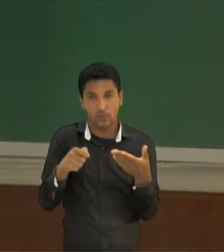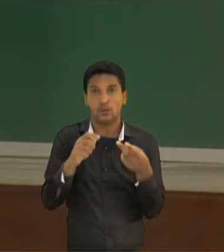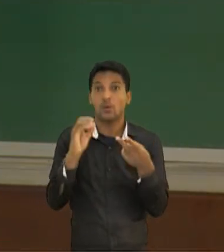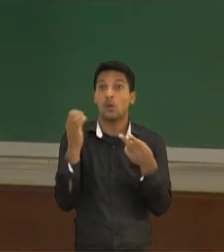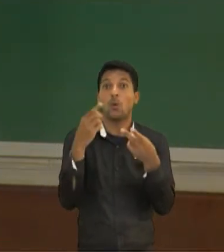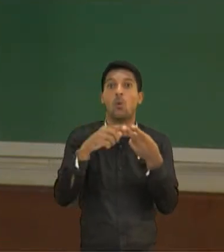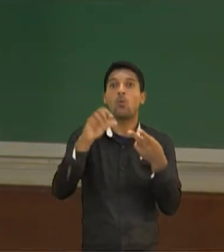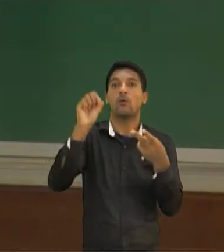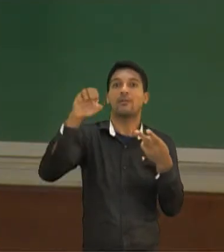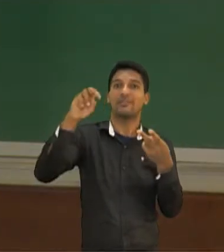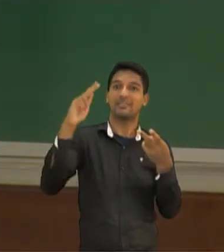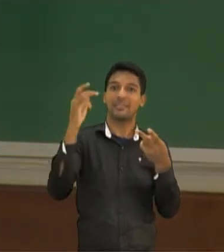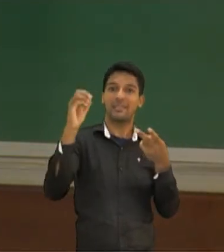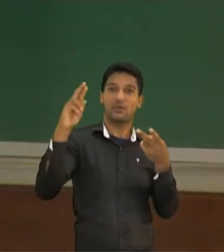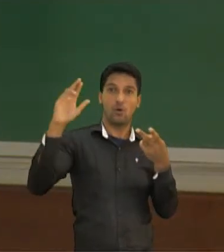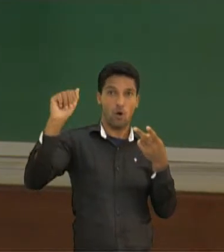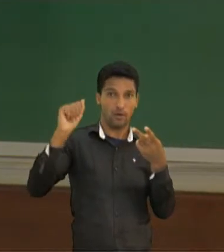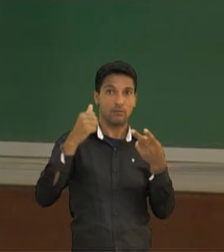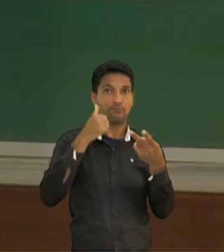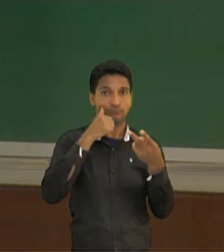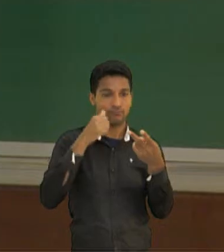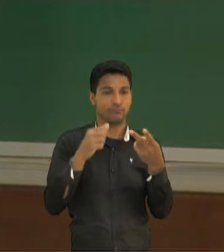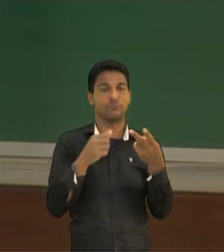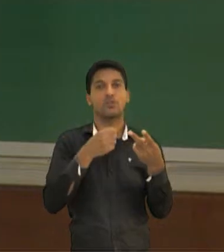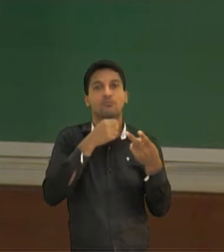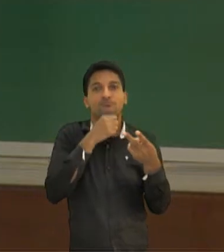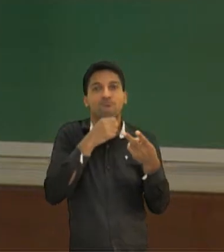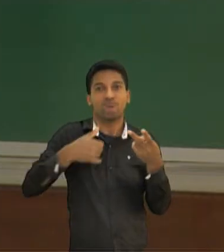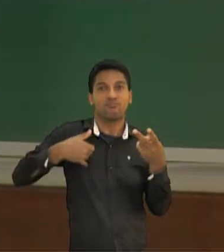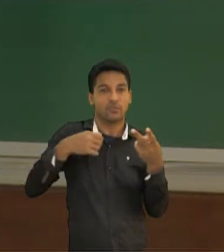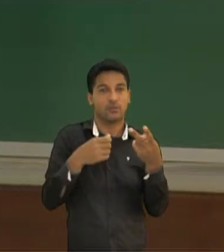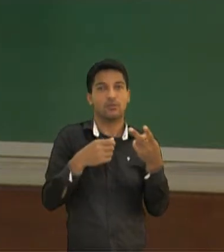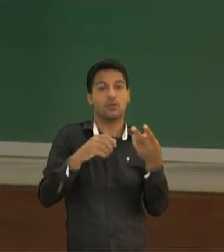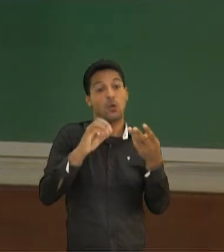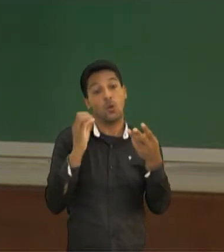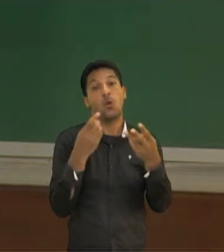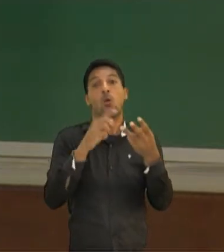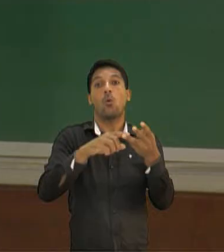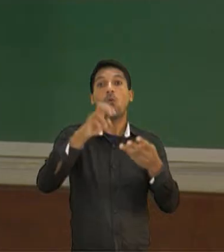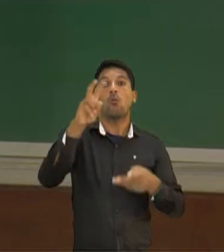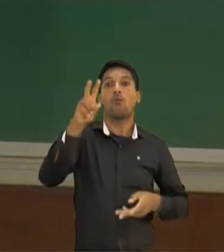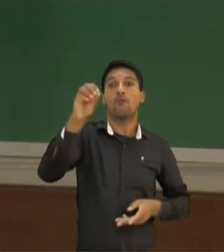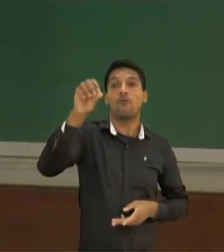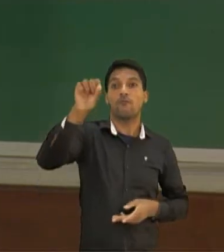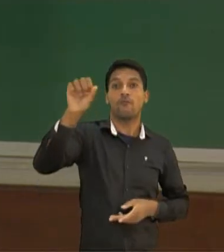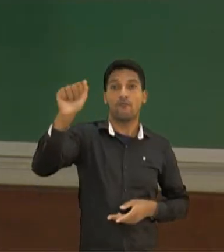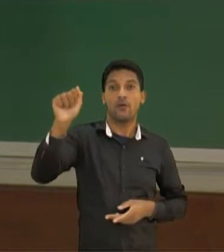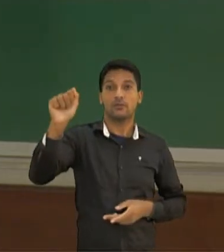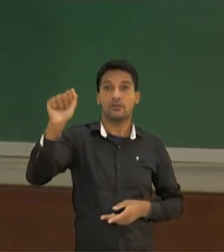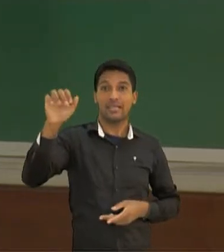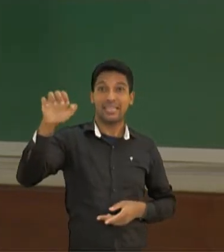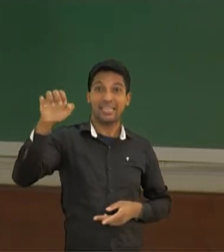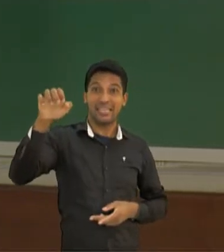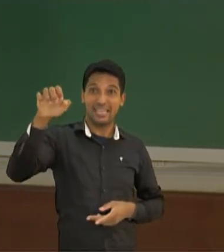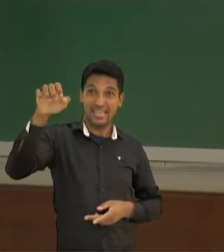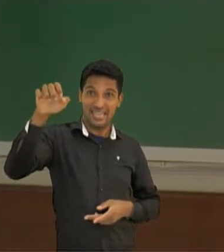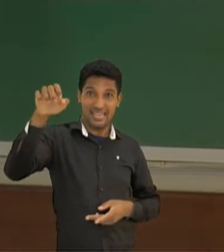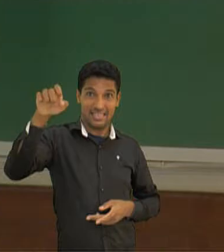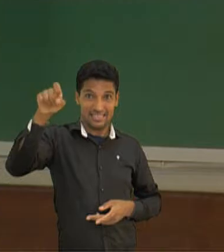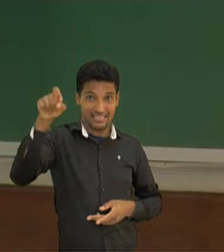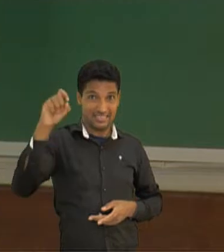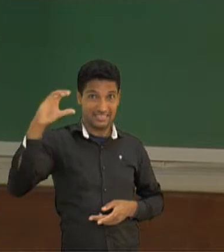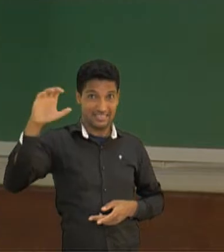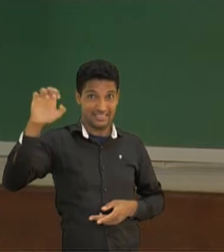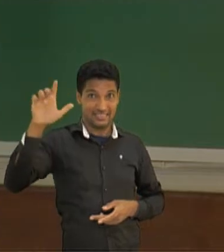é também uma forma de fazer o vocativo, né? Posso dizer vossa excelência, né? Se for aí a carta endereçada a